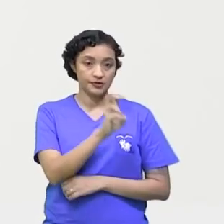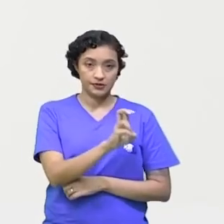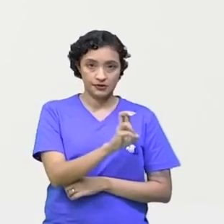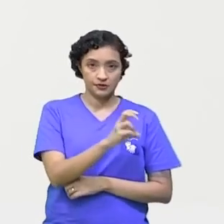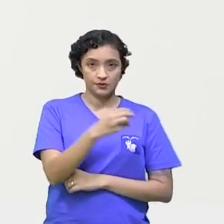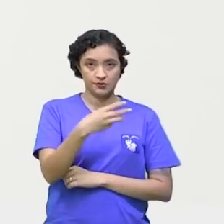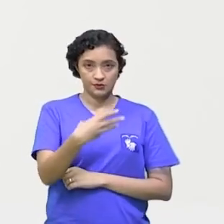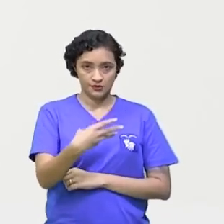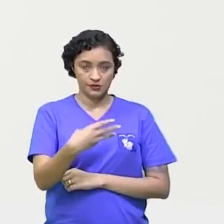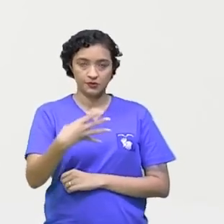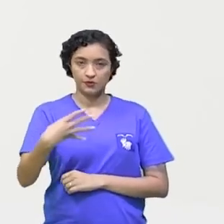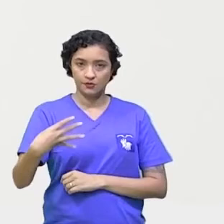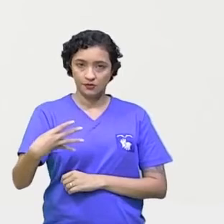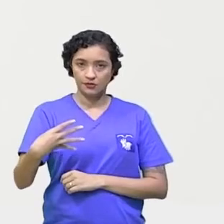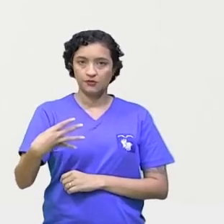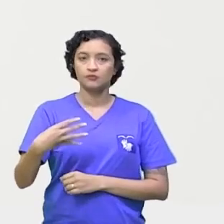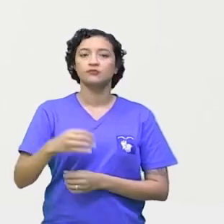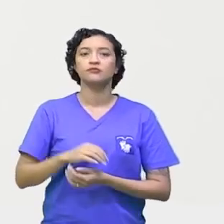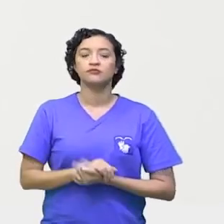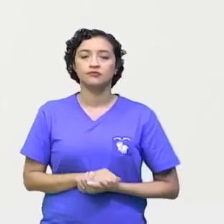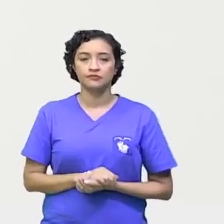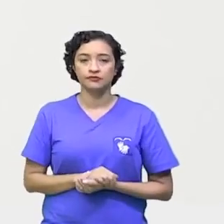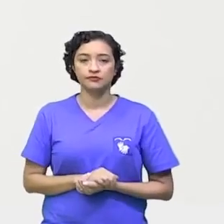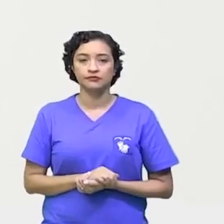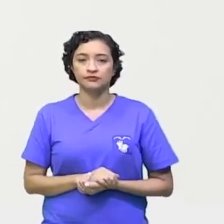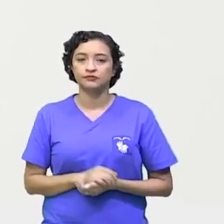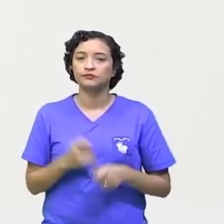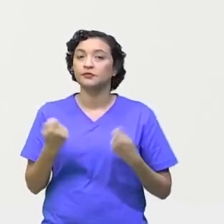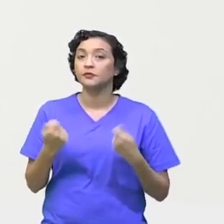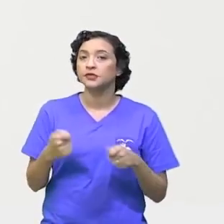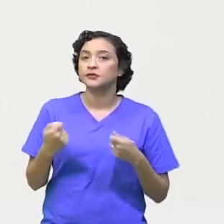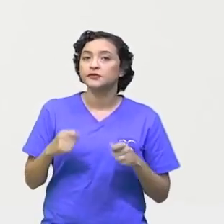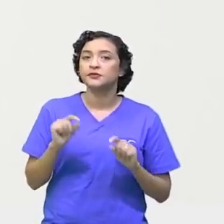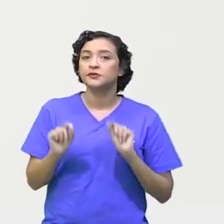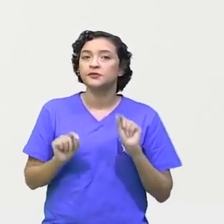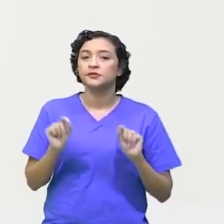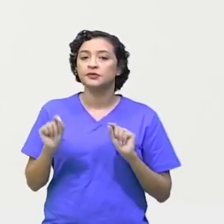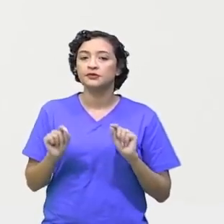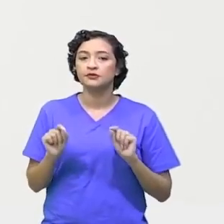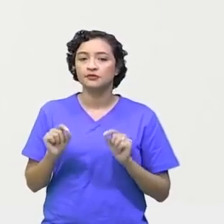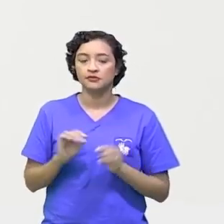4 centímetros. Muito bem, então vamos montar aqui a peça.